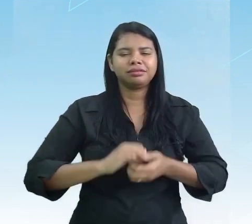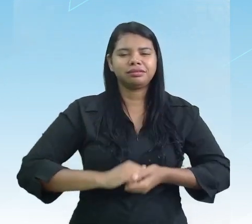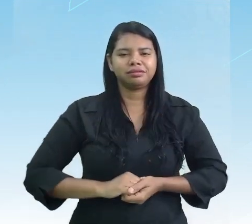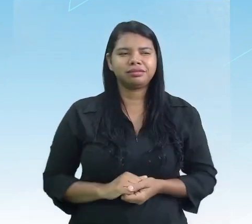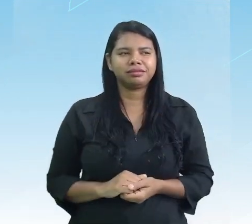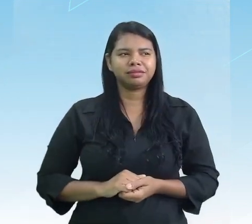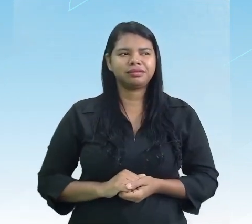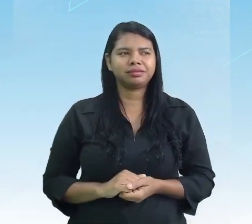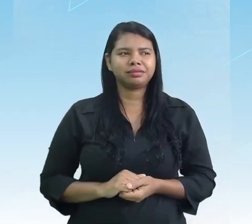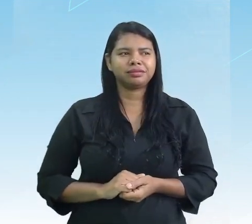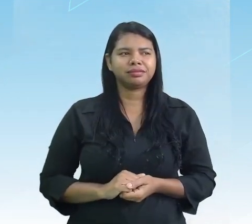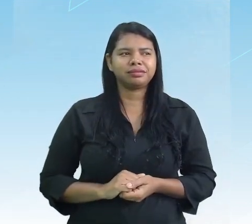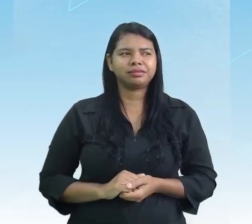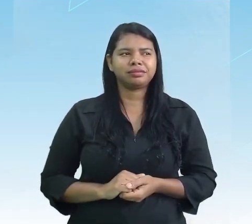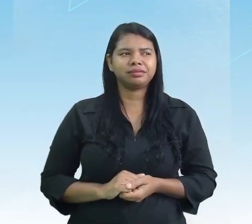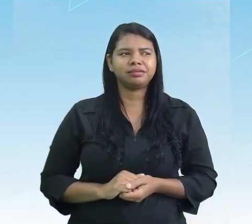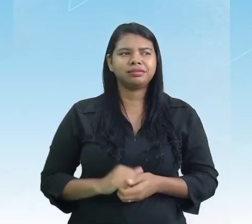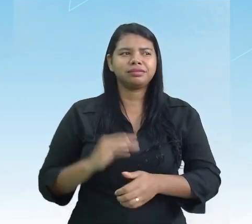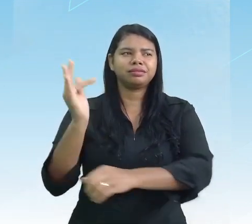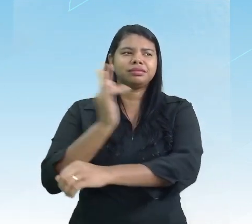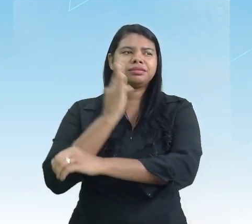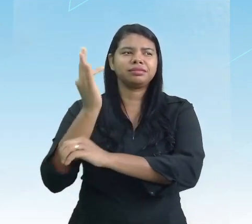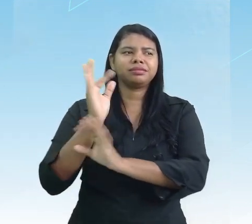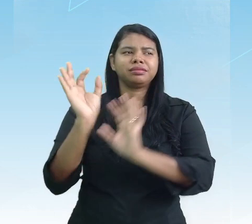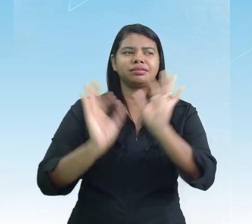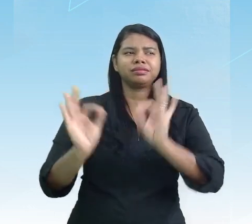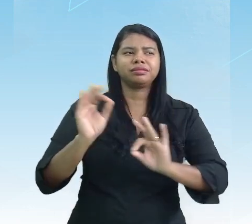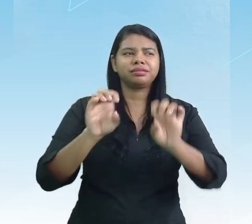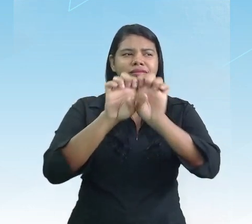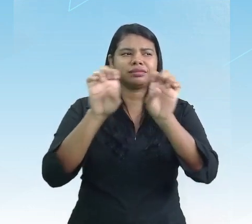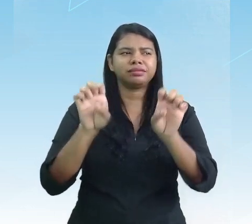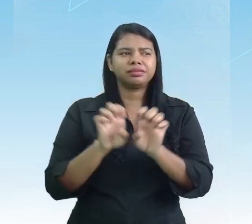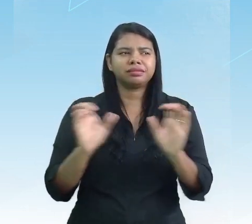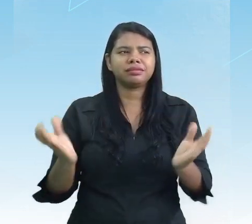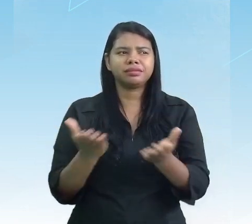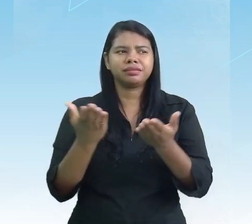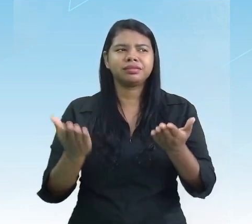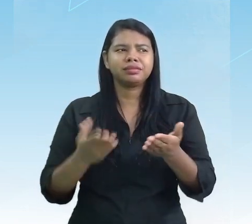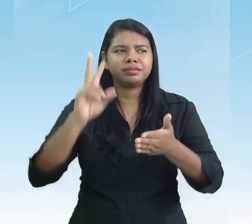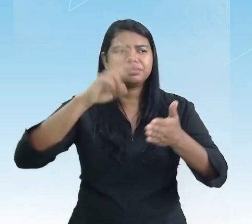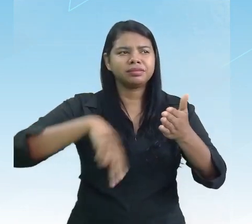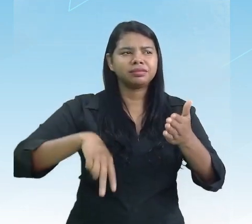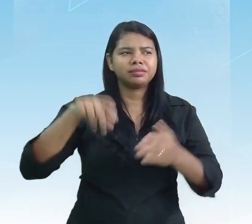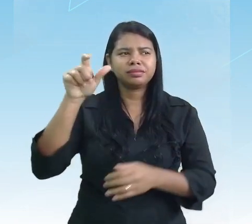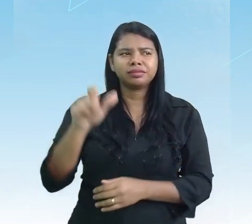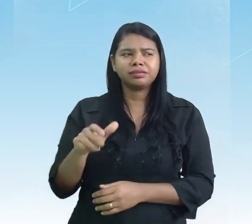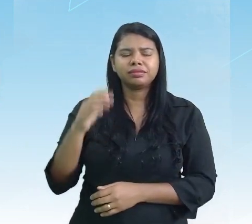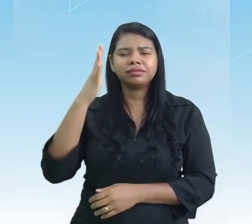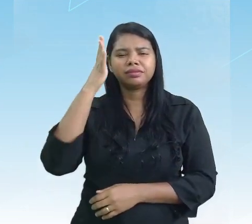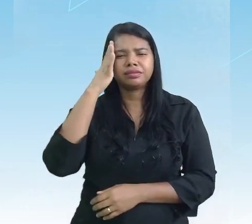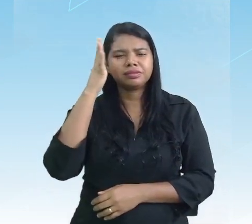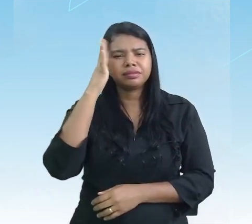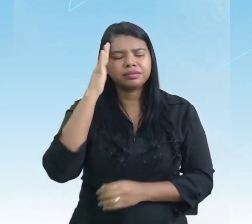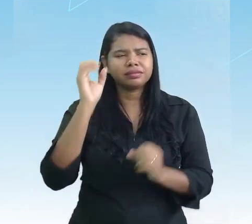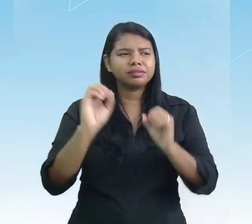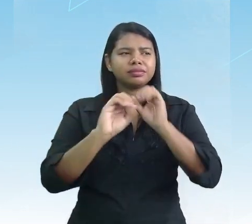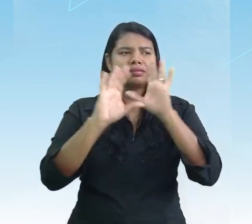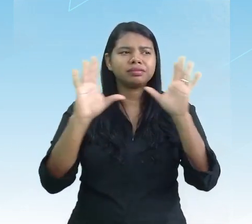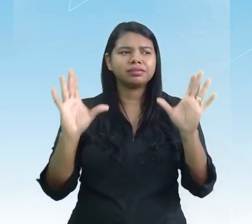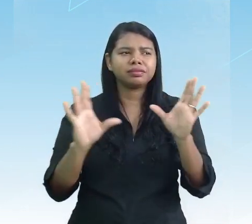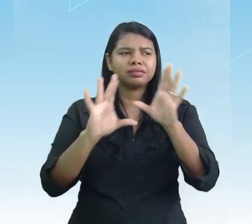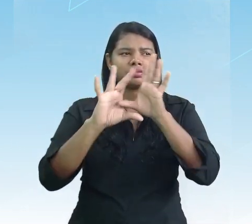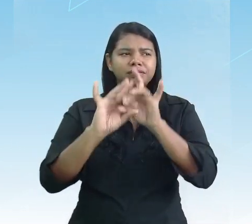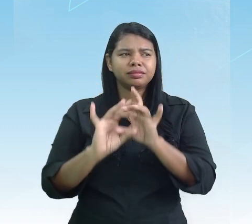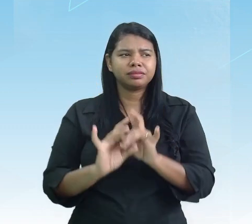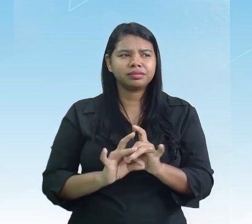seja, tem que ser fundamentado, bem fundamentado, para convencer o seu leitor, convencer aquele que